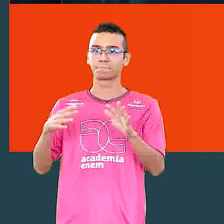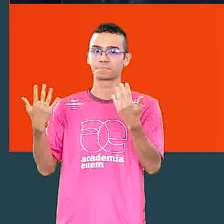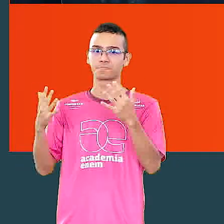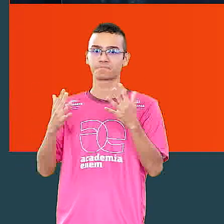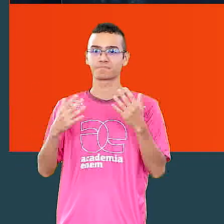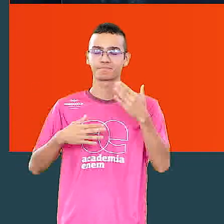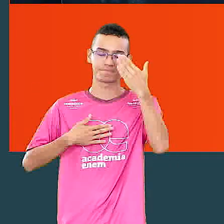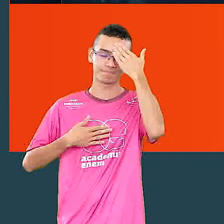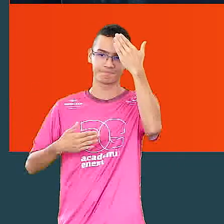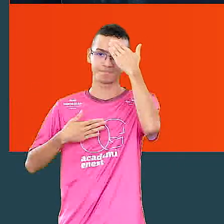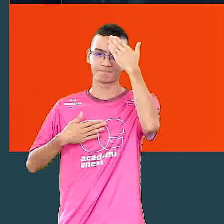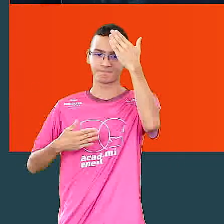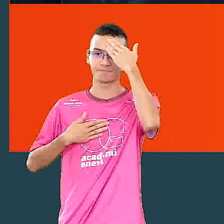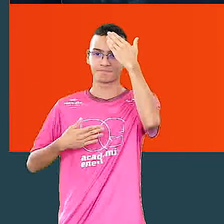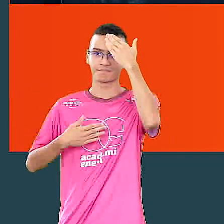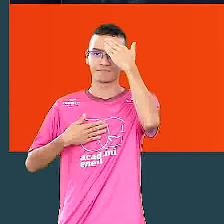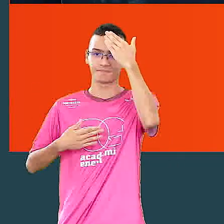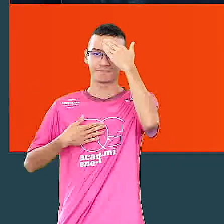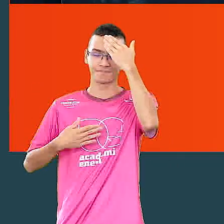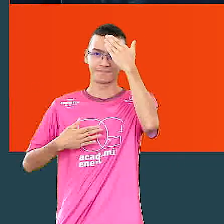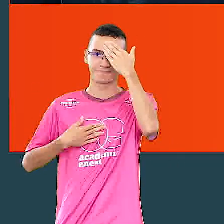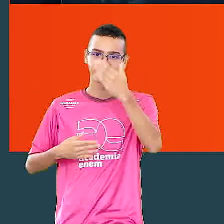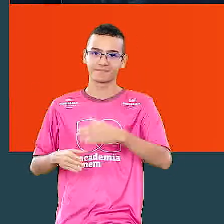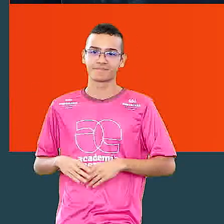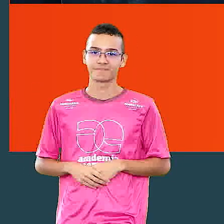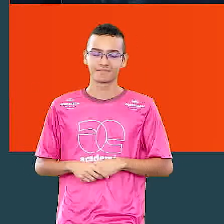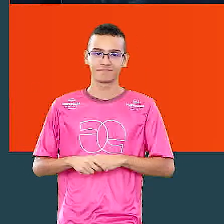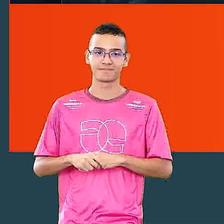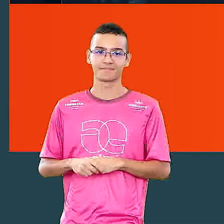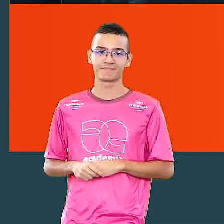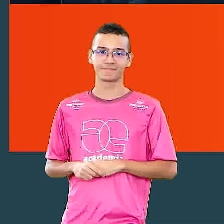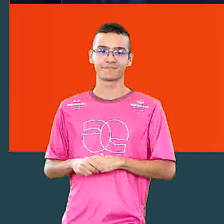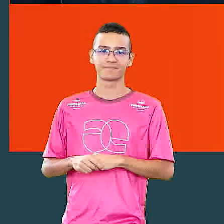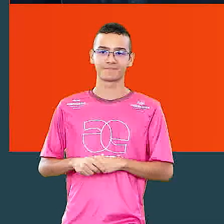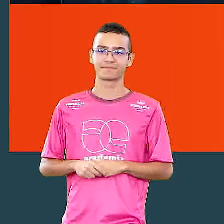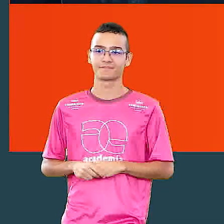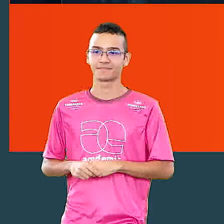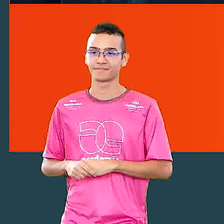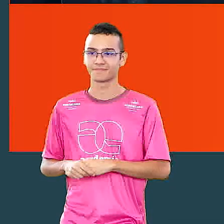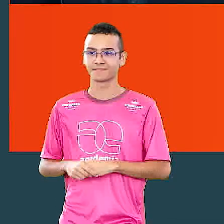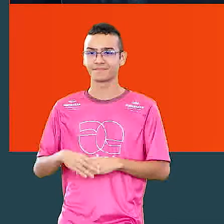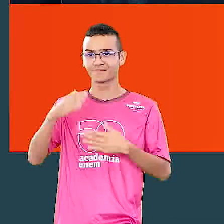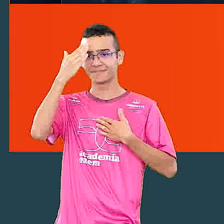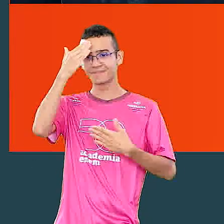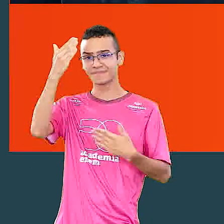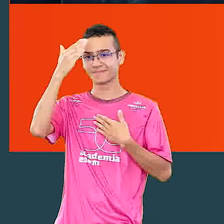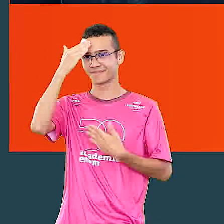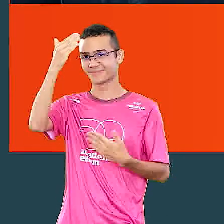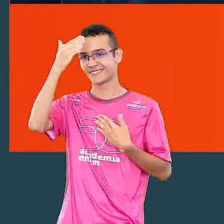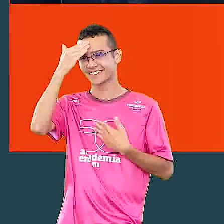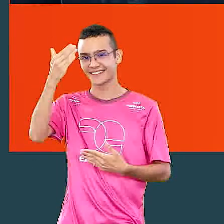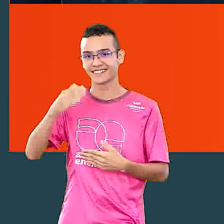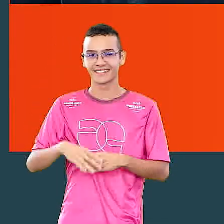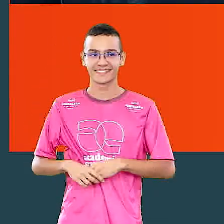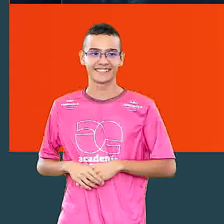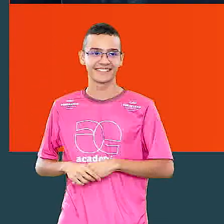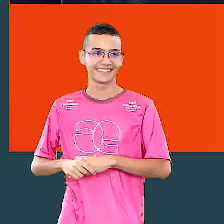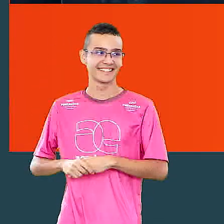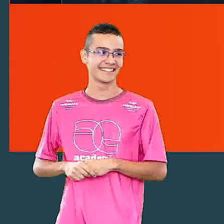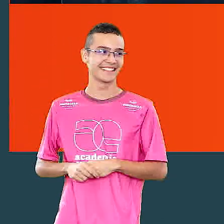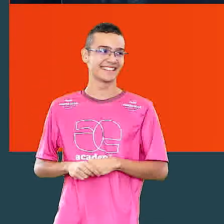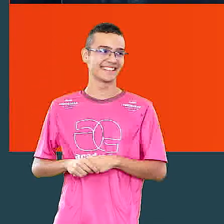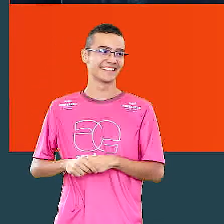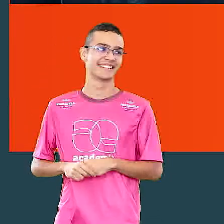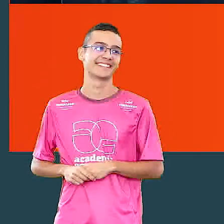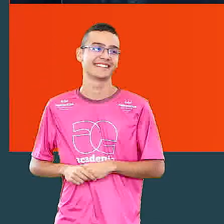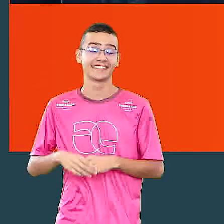vocês. Obrigado aí, ó. Obrigado. Obrigado, meus corações. Que é isso? Que é isso?